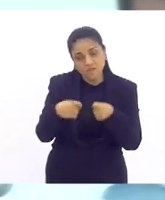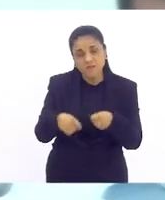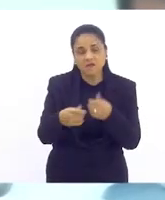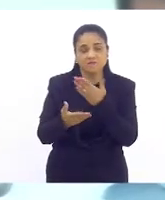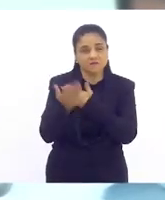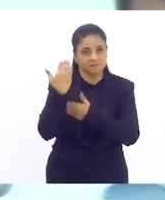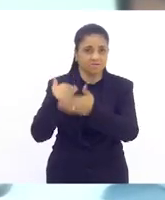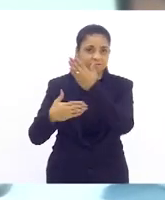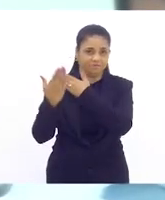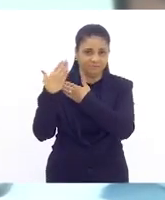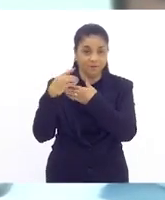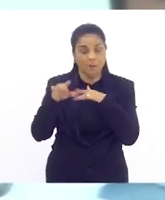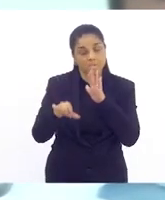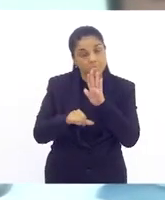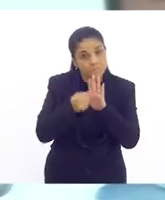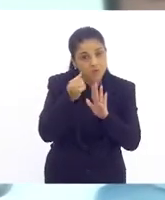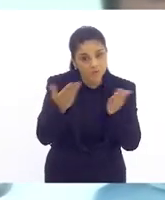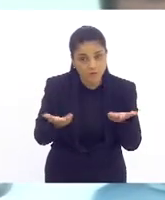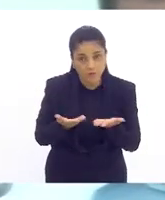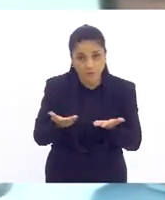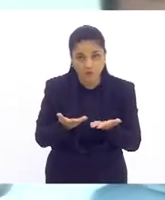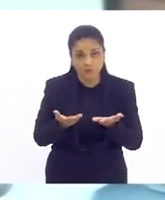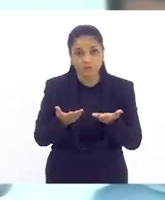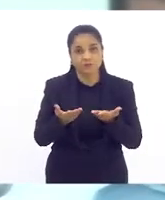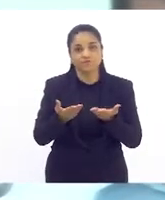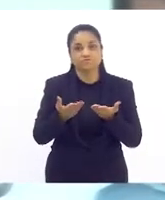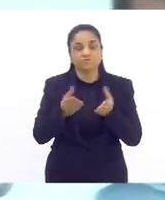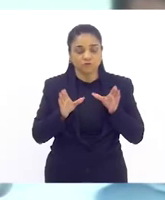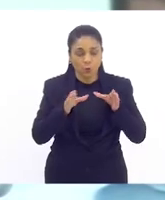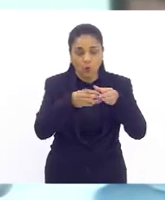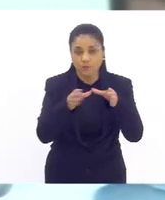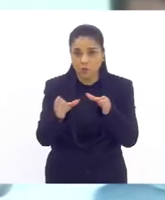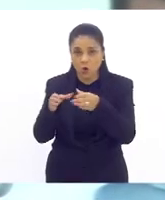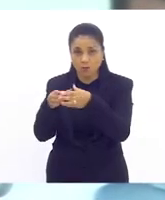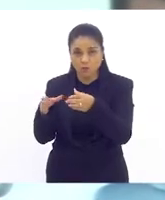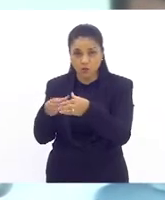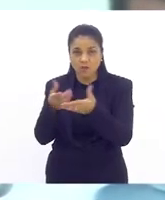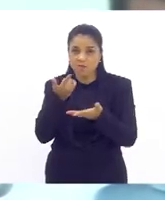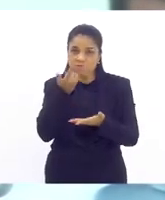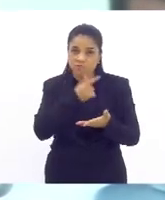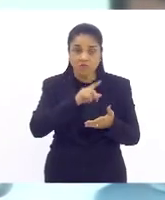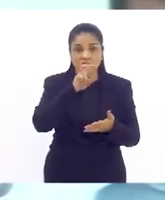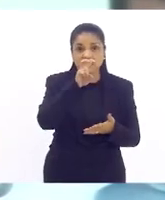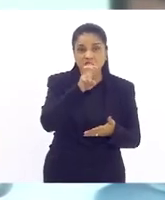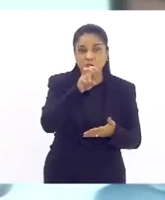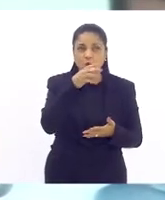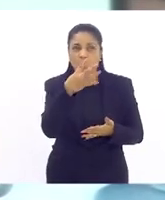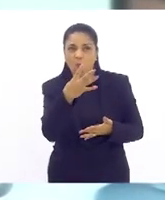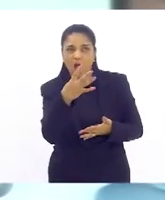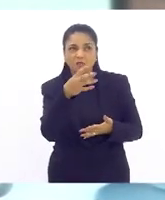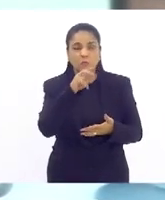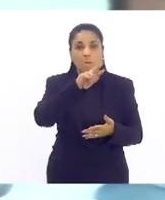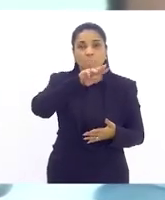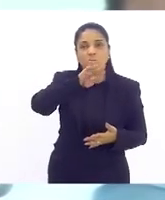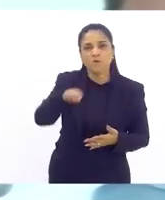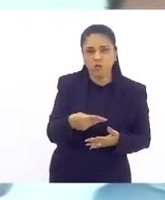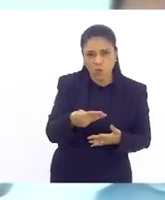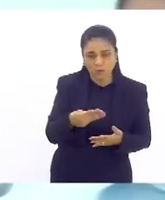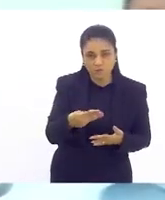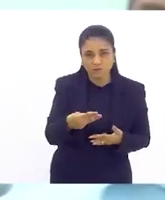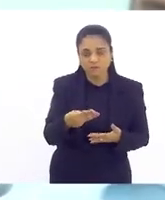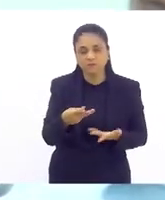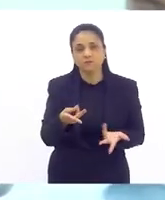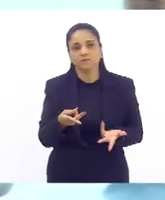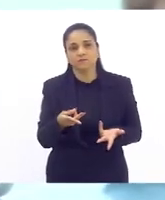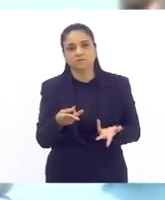primeiro a maior parte dos comitês ganha três quatro cinco milhões tirando comitê Guandu que ganha mais